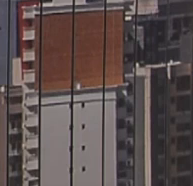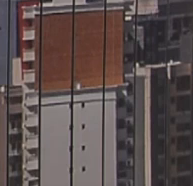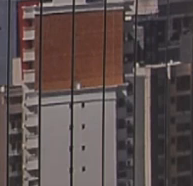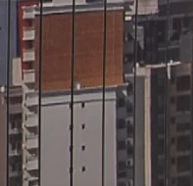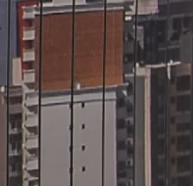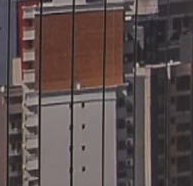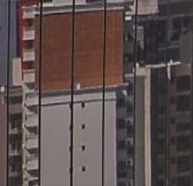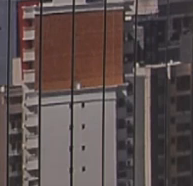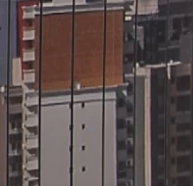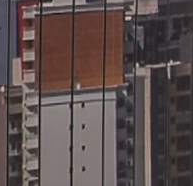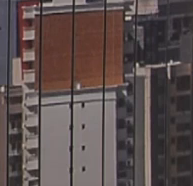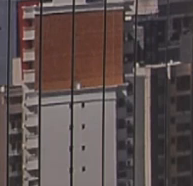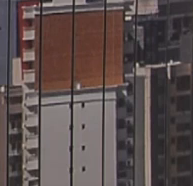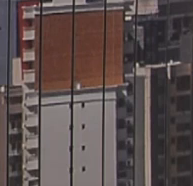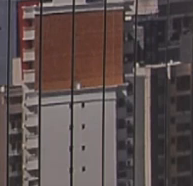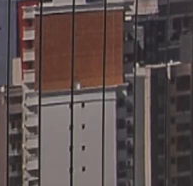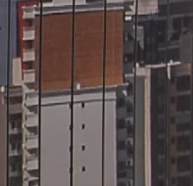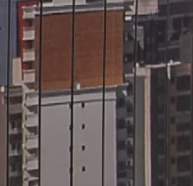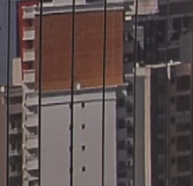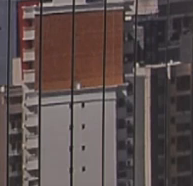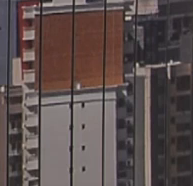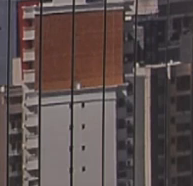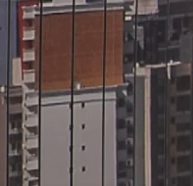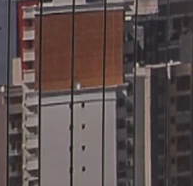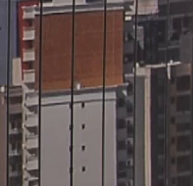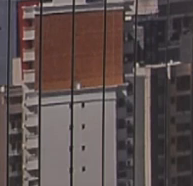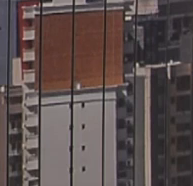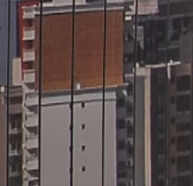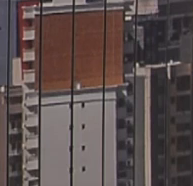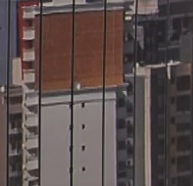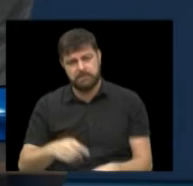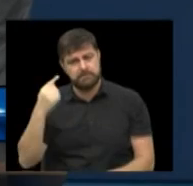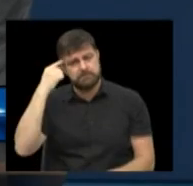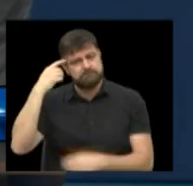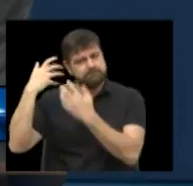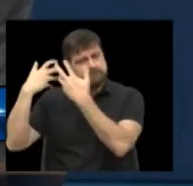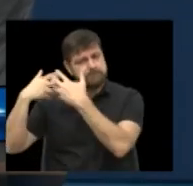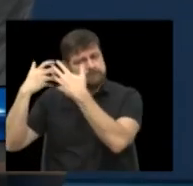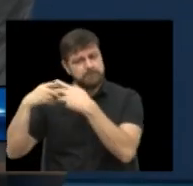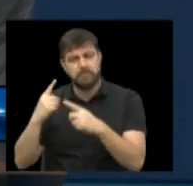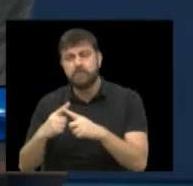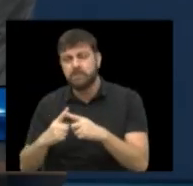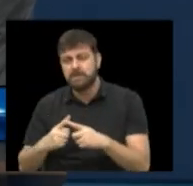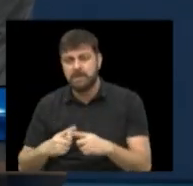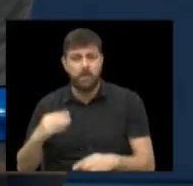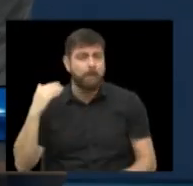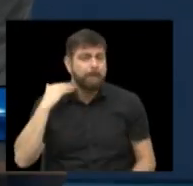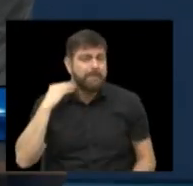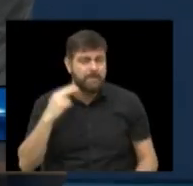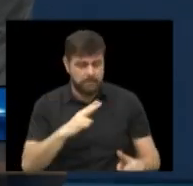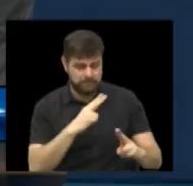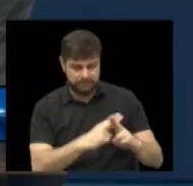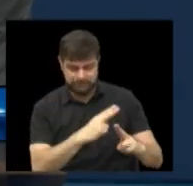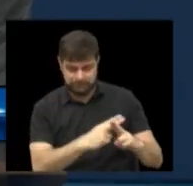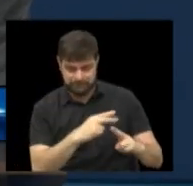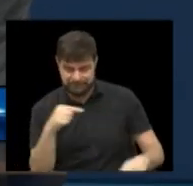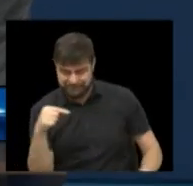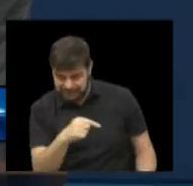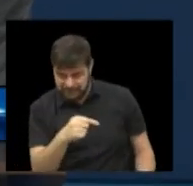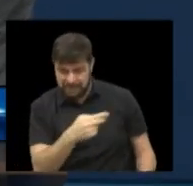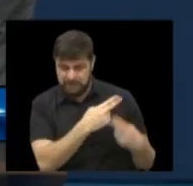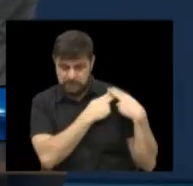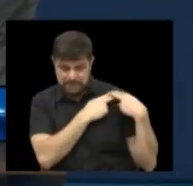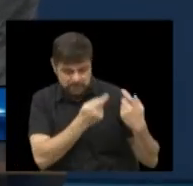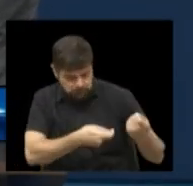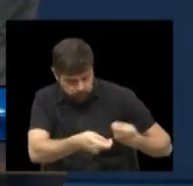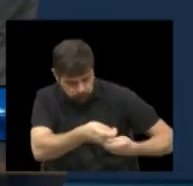para a utilização do Fundo de Garantia para o pagamento de moradias. A Caixa Econômica Federal, que é quem administra